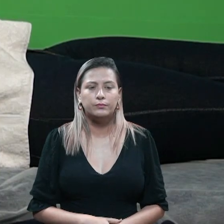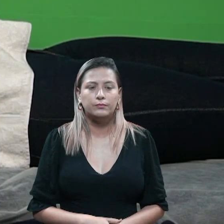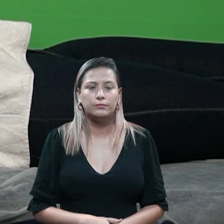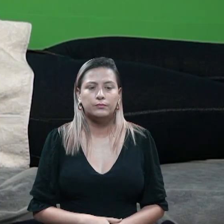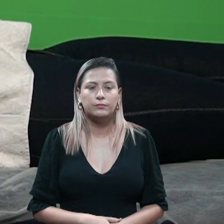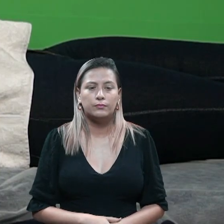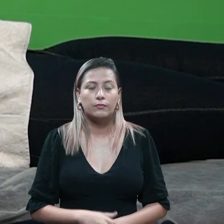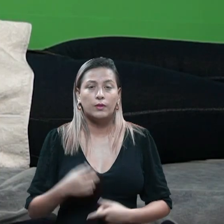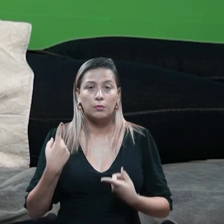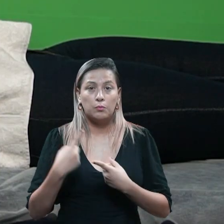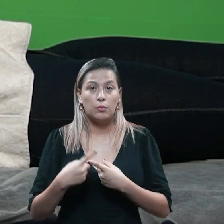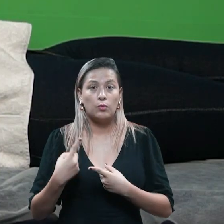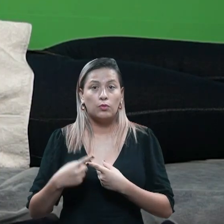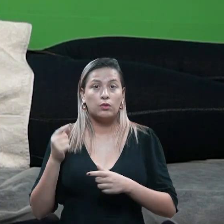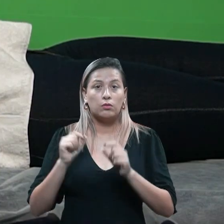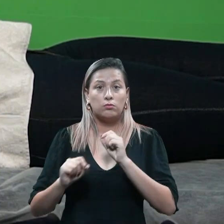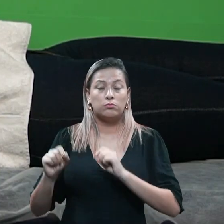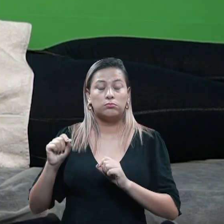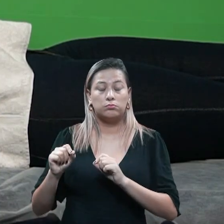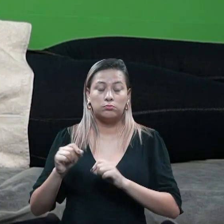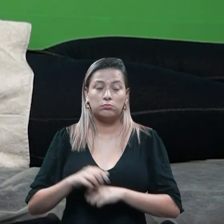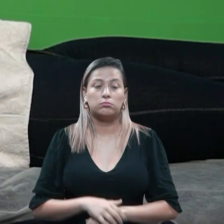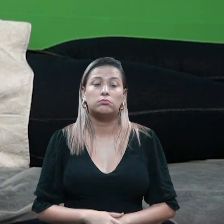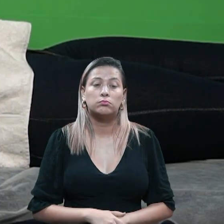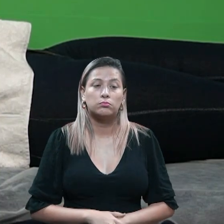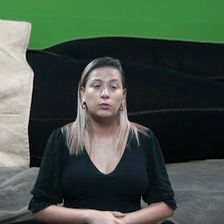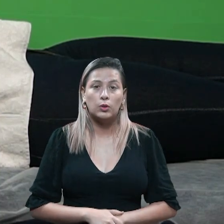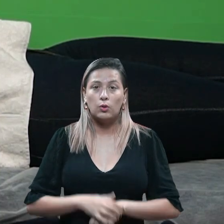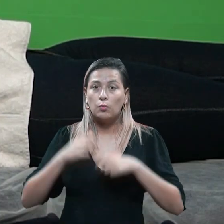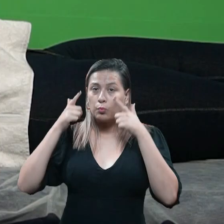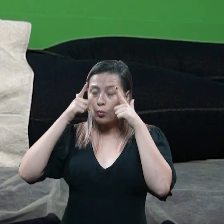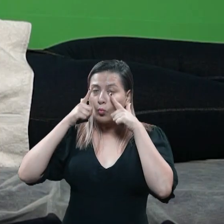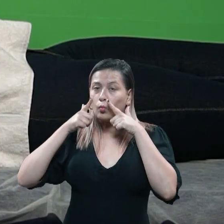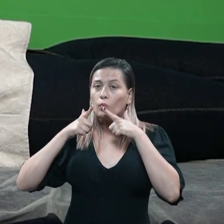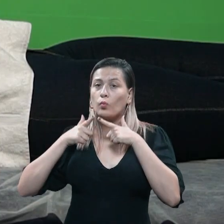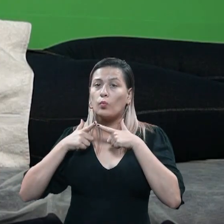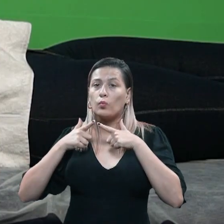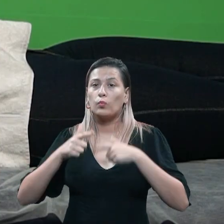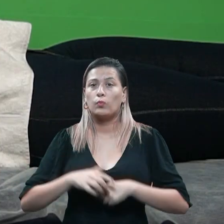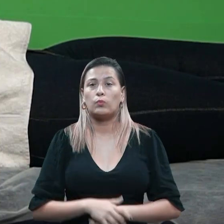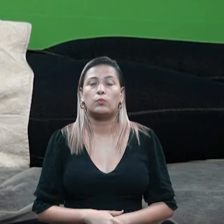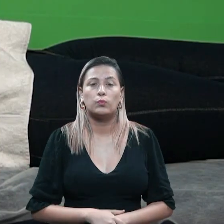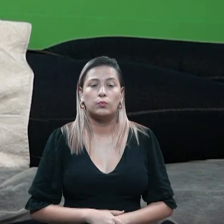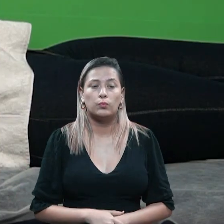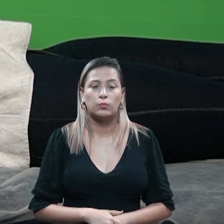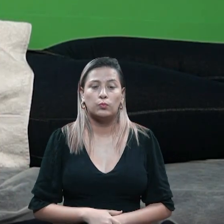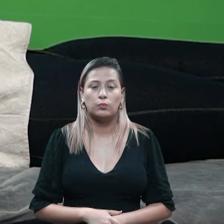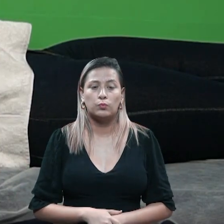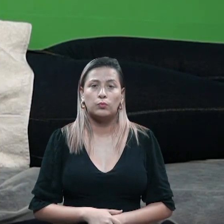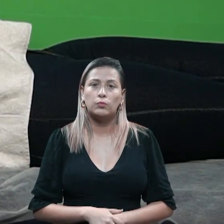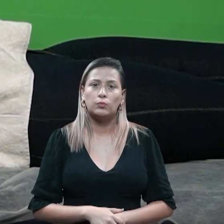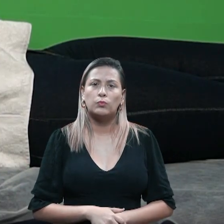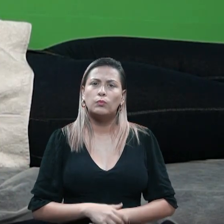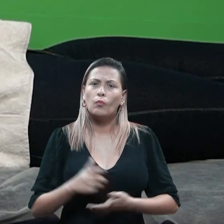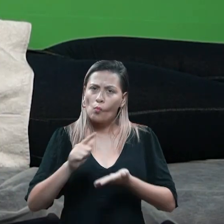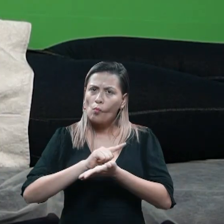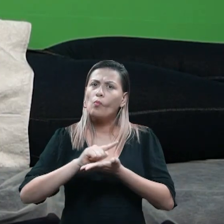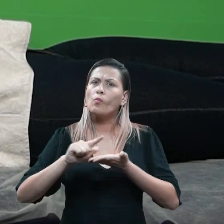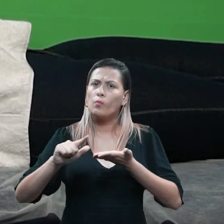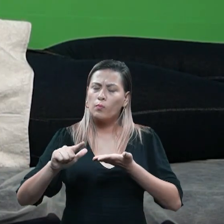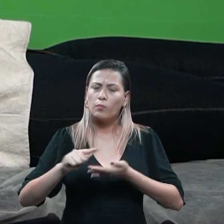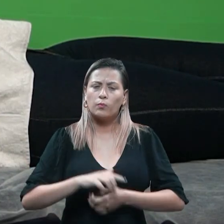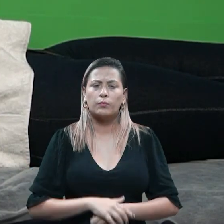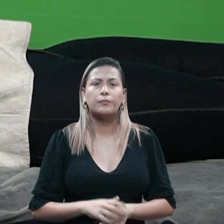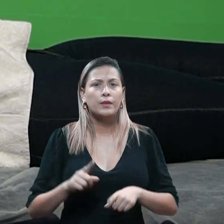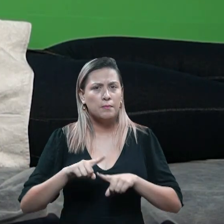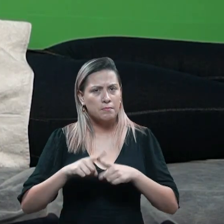Porque a pele dela é uma pele bem limpa, mas